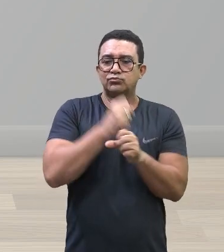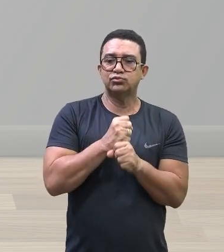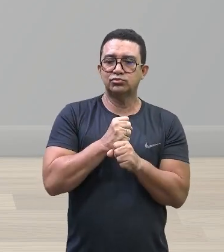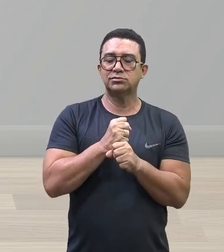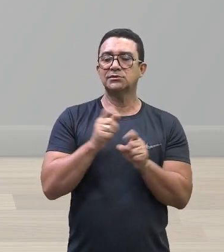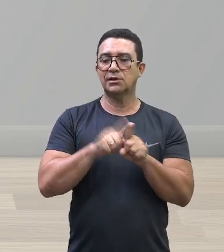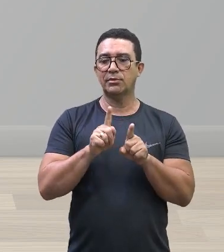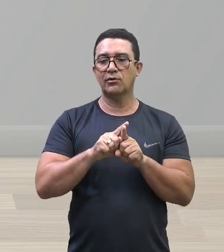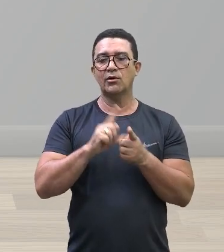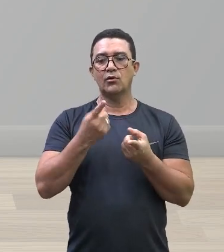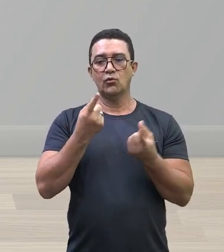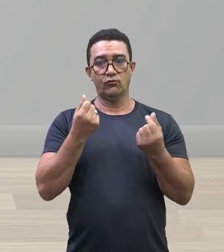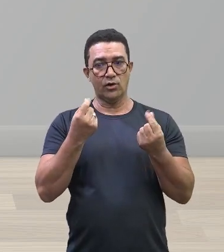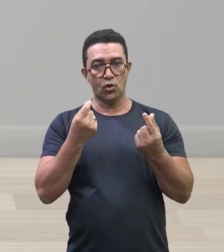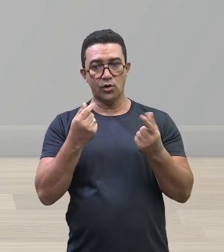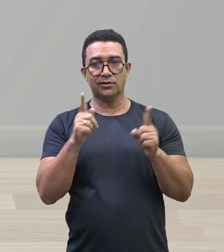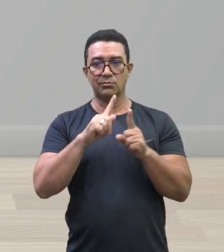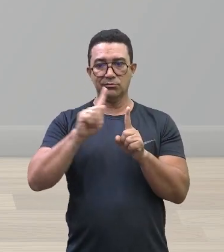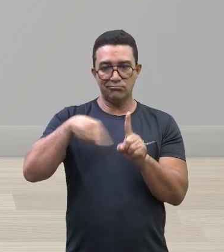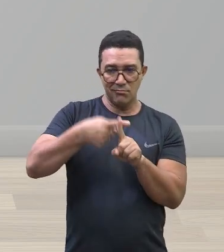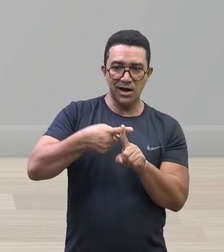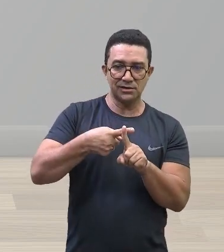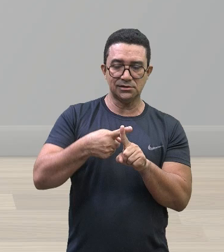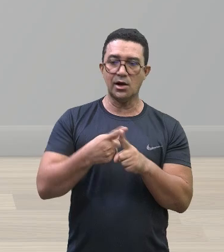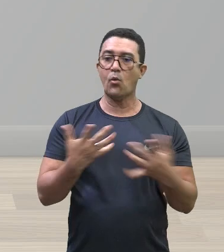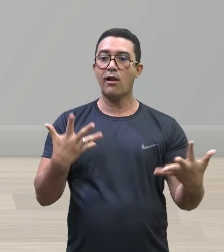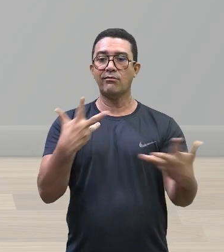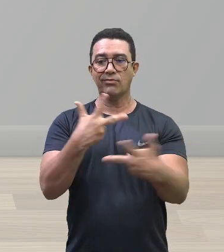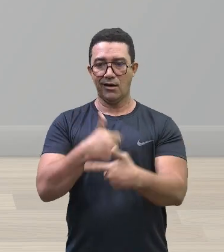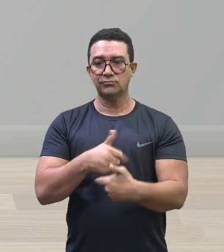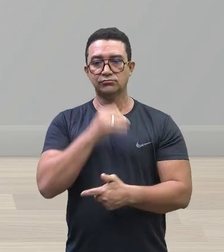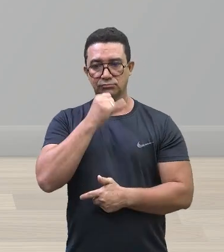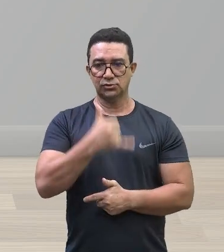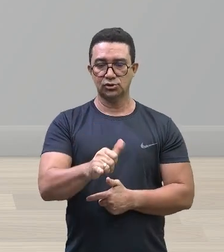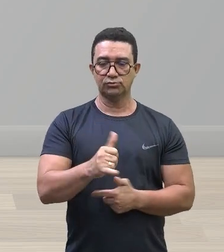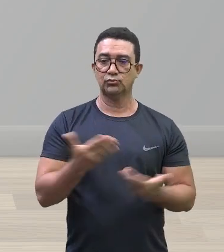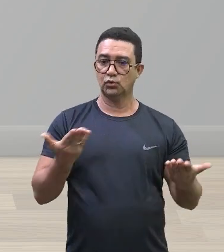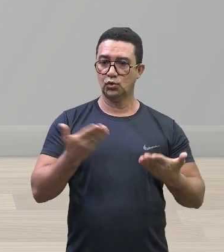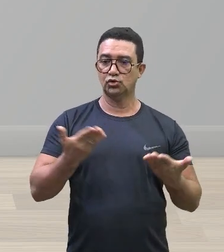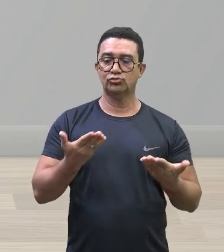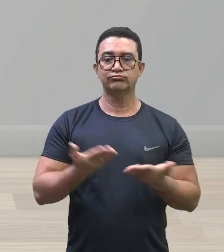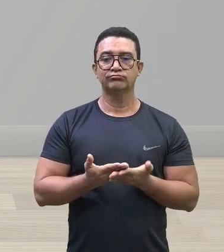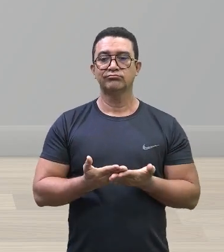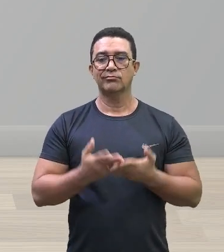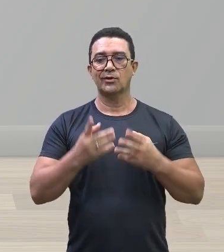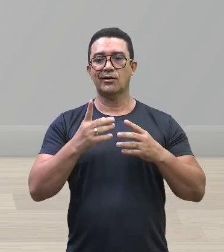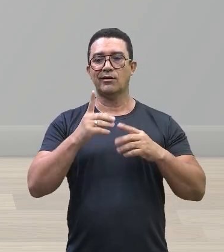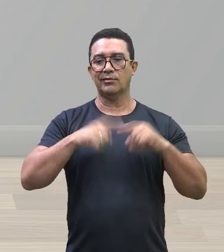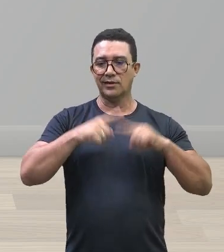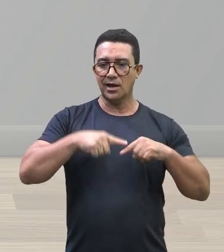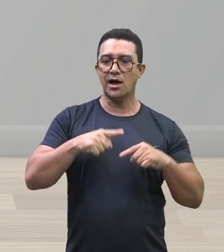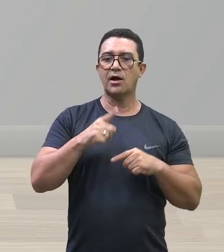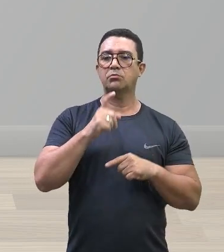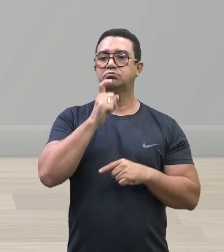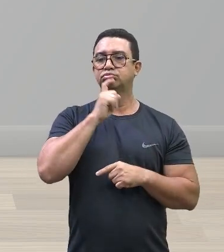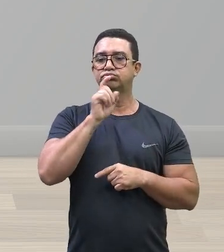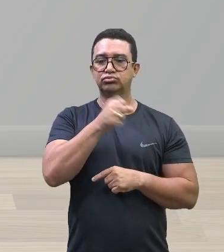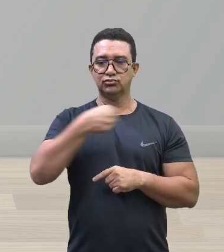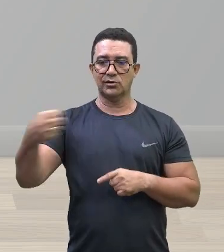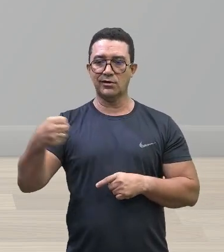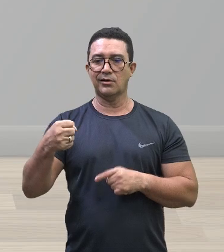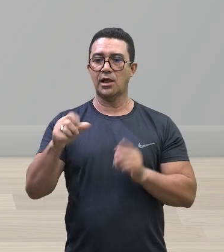da eficiência energética. Então, hoje, os aparelhos que saem das lojas, eles já têm todo